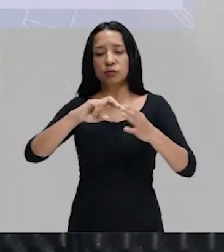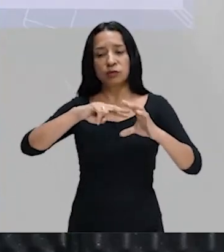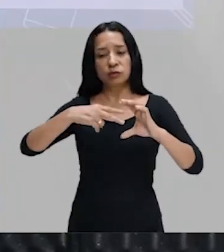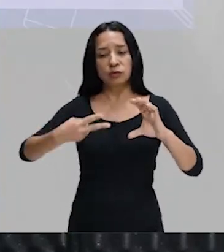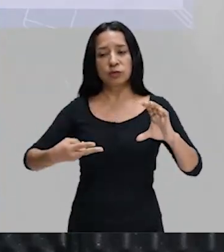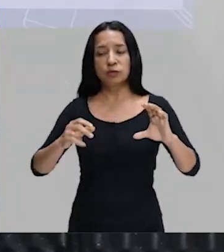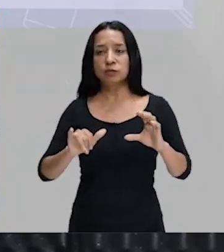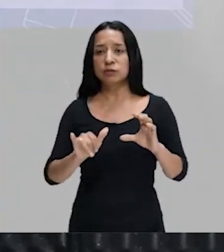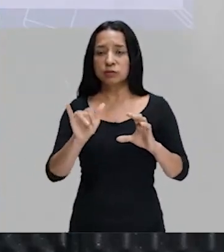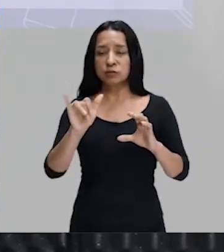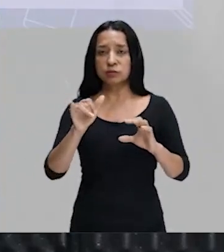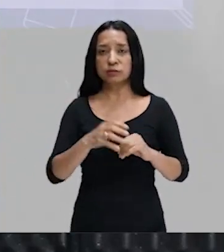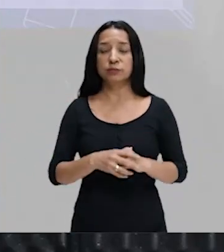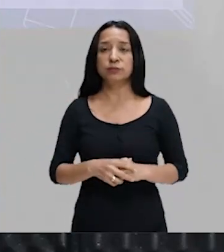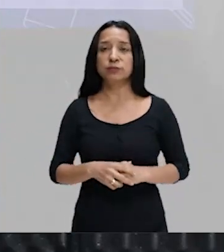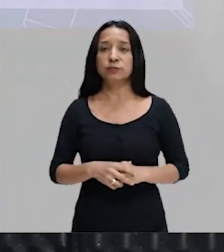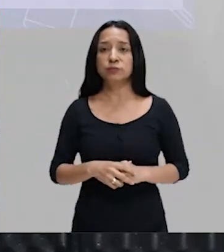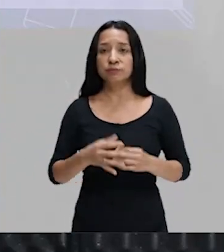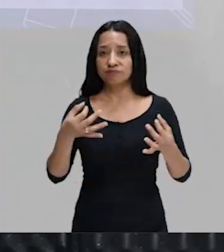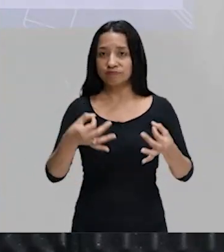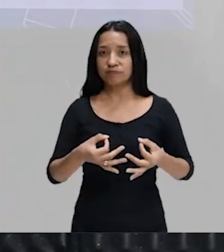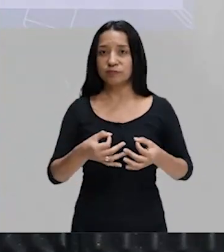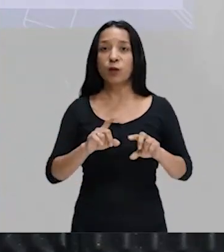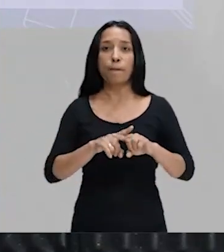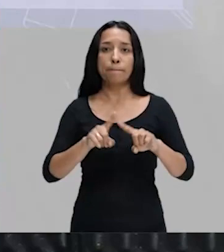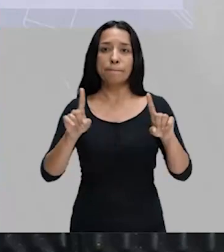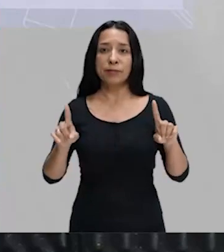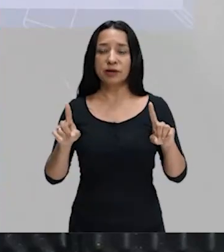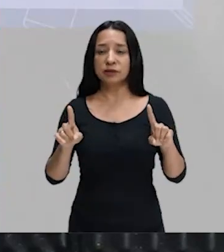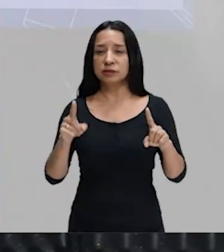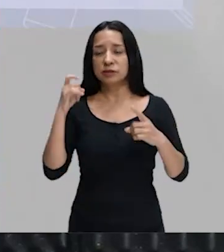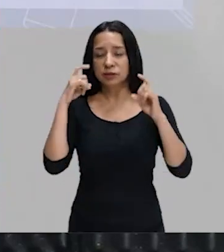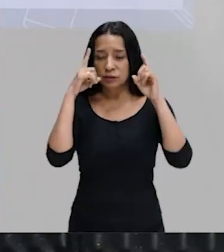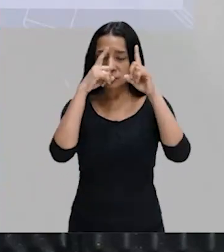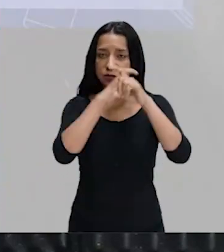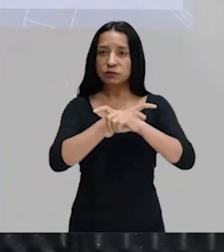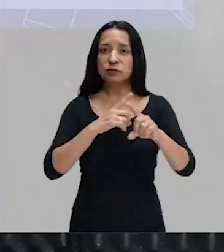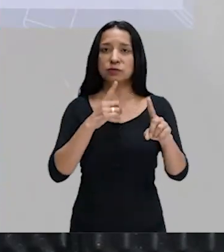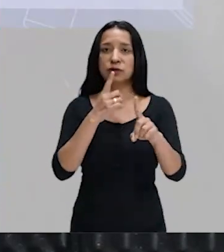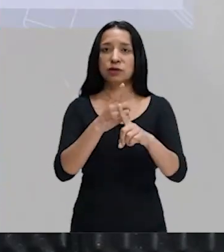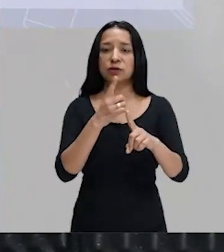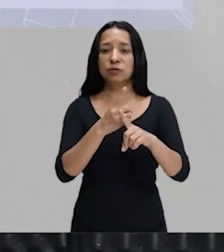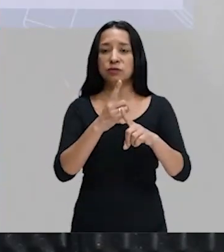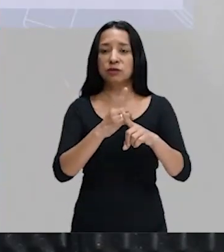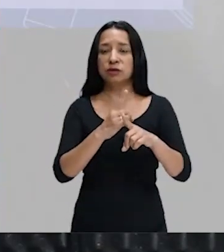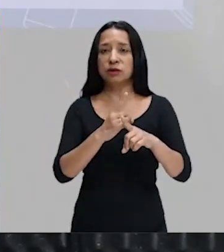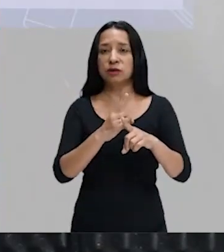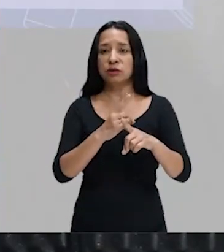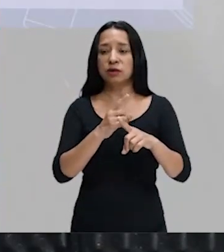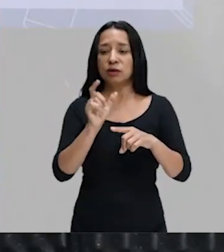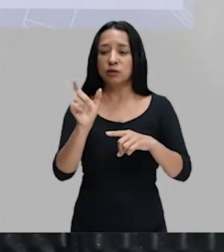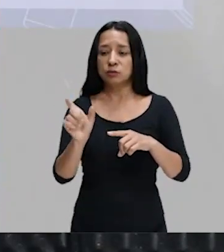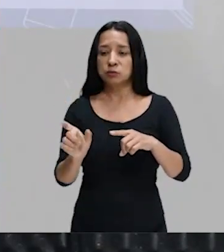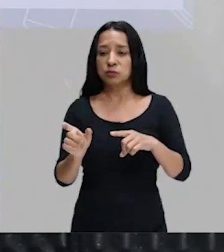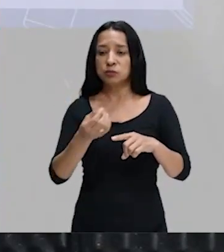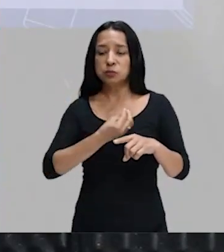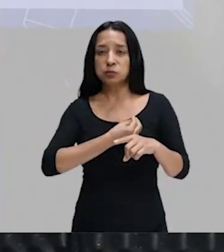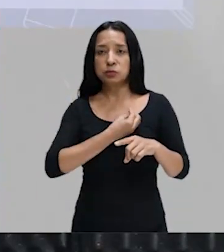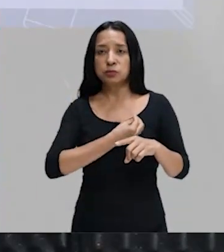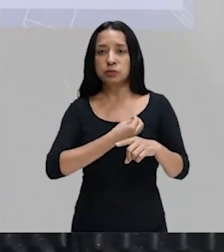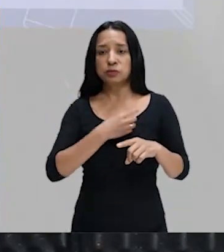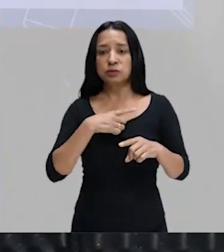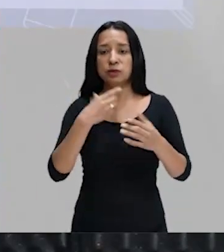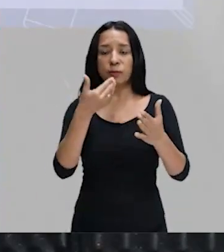Y, certo? Mas, dificilmente, você vai encontrar indivíduos vivos que